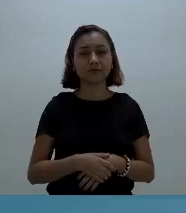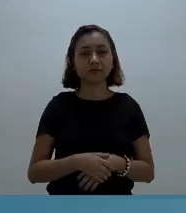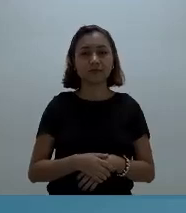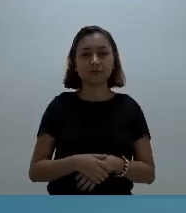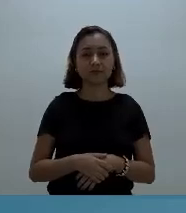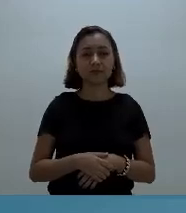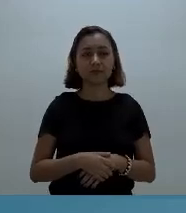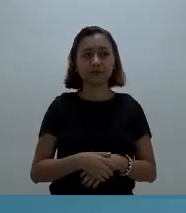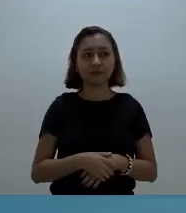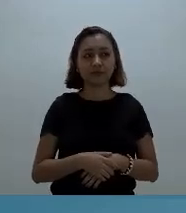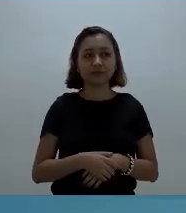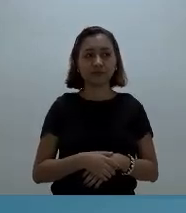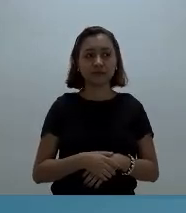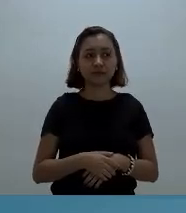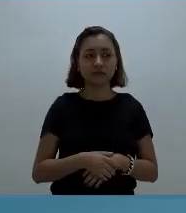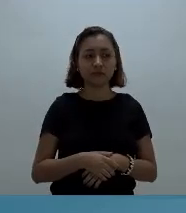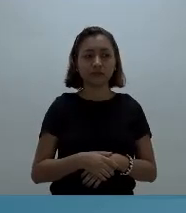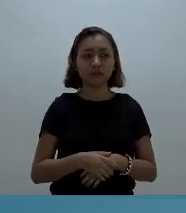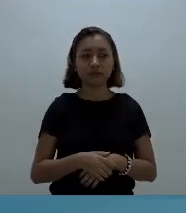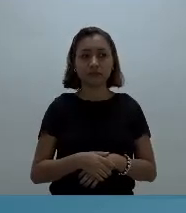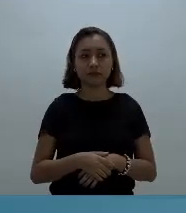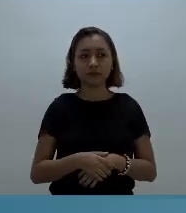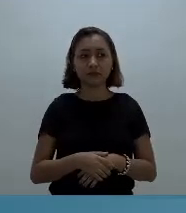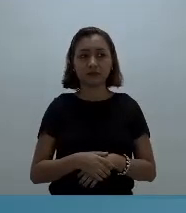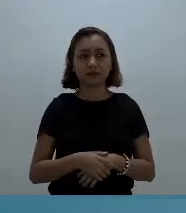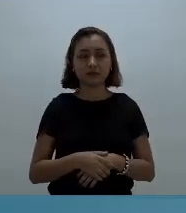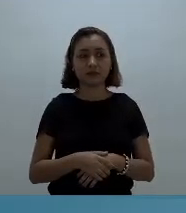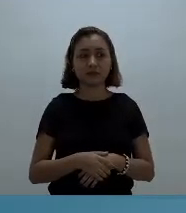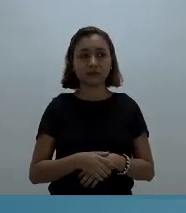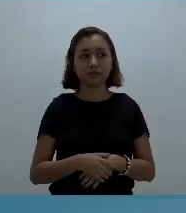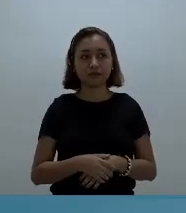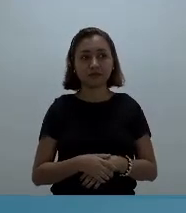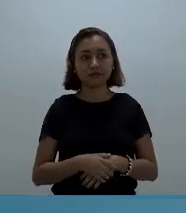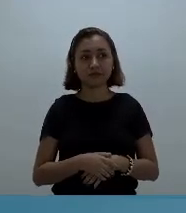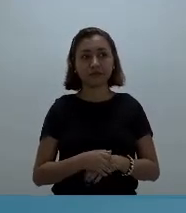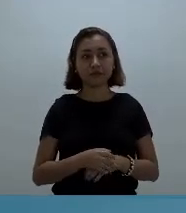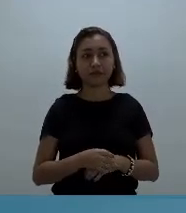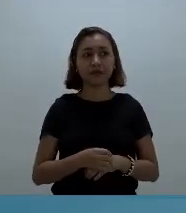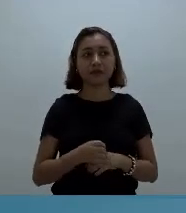uma que é o proponente do Dr. Luiz Gonzaga Neto, desembargador,